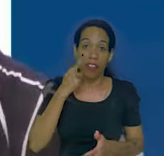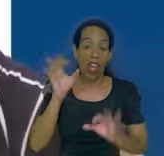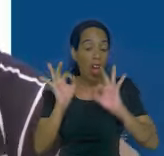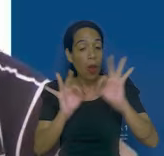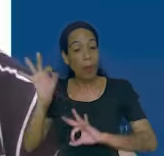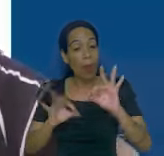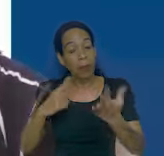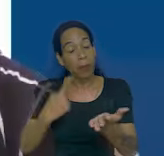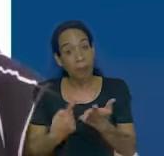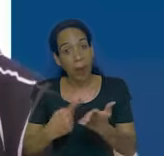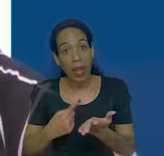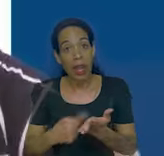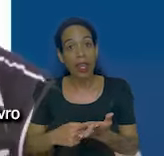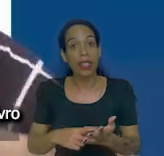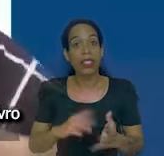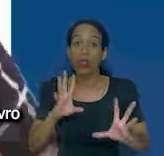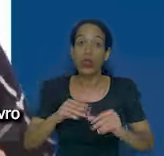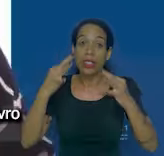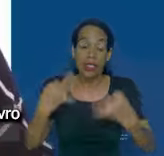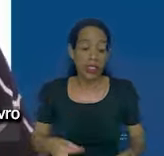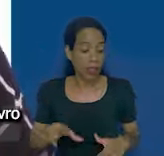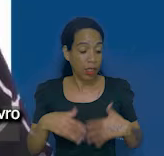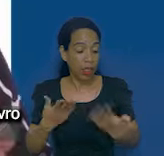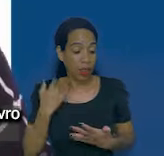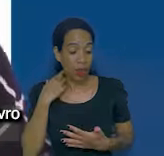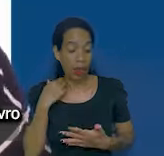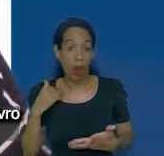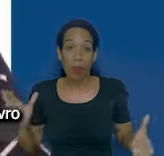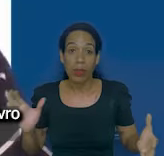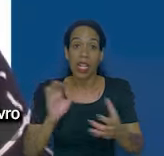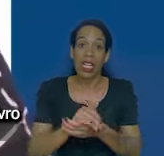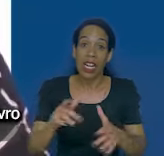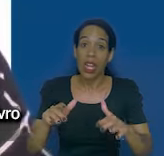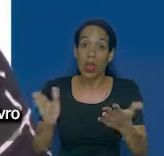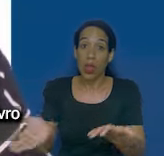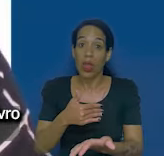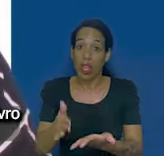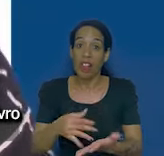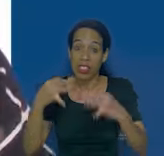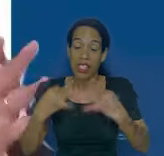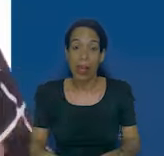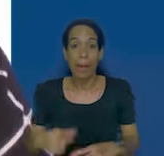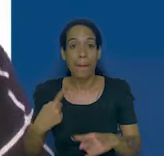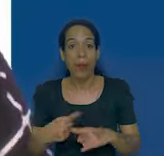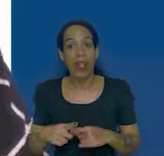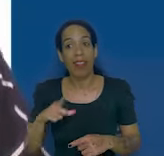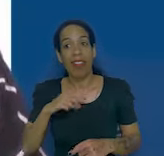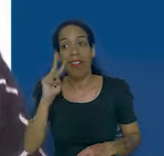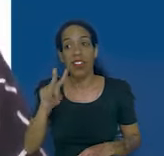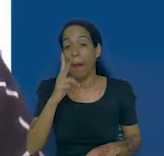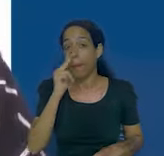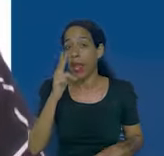se ajusta as agendas, deu tudo certo. Então, assim, eu acho que o casamento desse livro deu certo justamente por isso, porque a gente tem